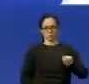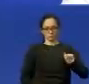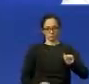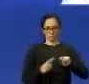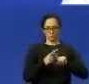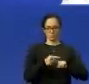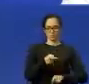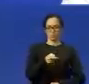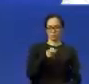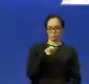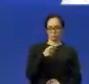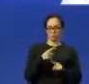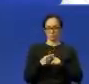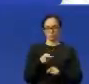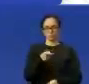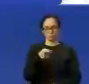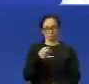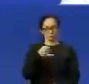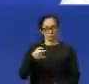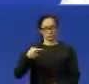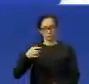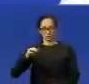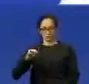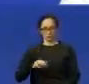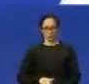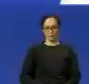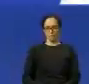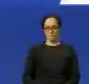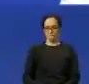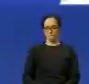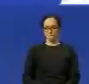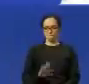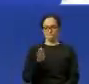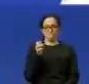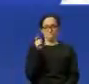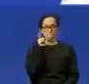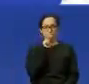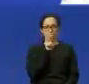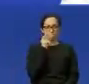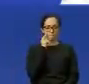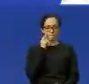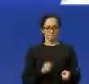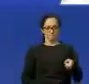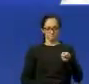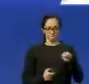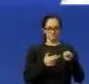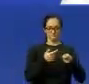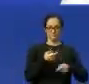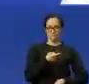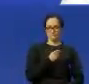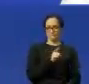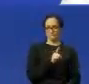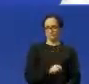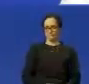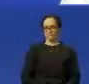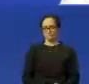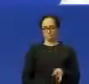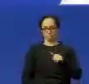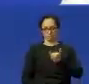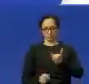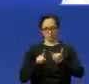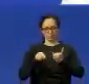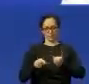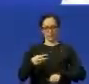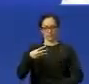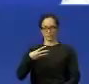vezes x menos 10. Bem, temos ali que quando o x igual a 1, o y vale